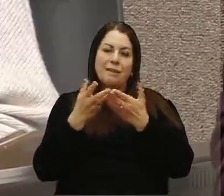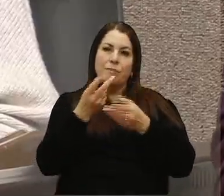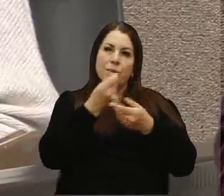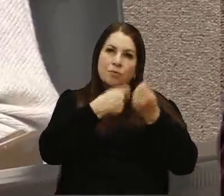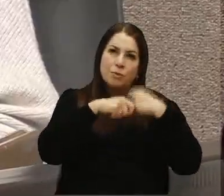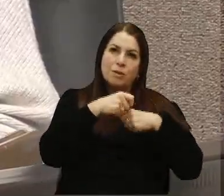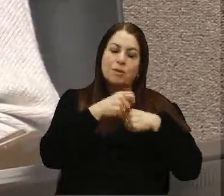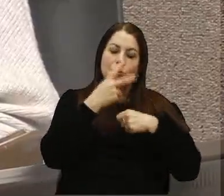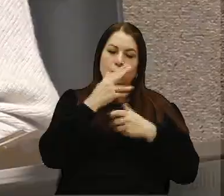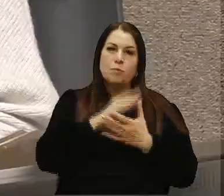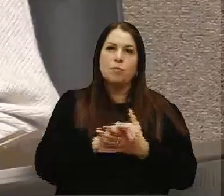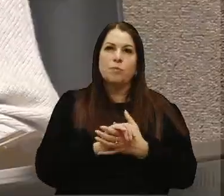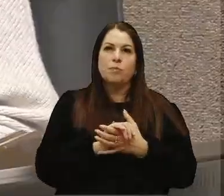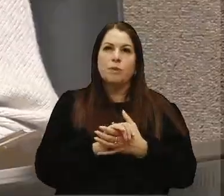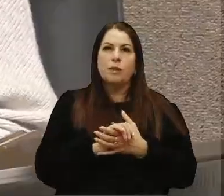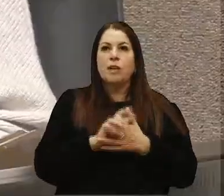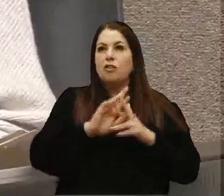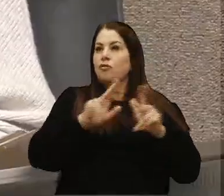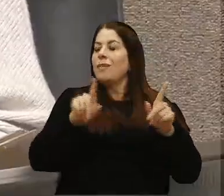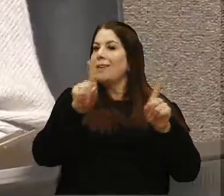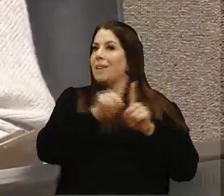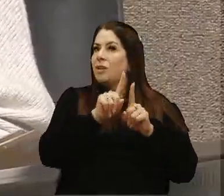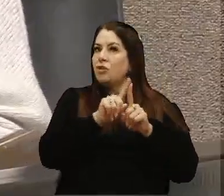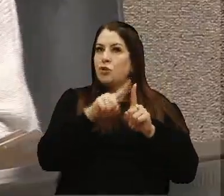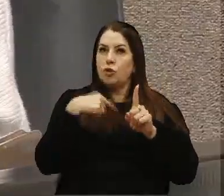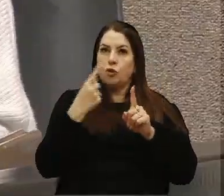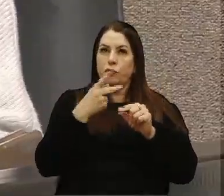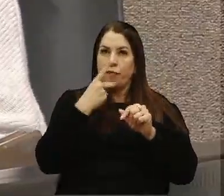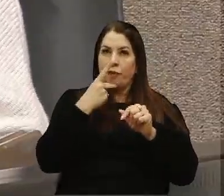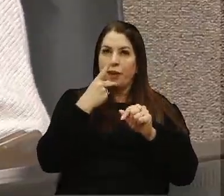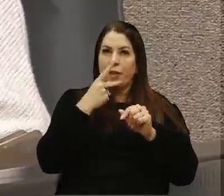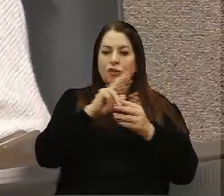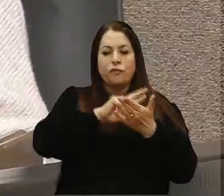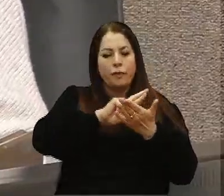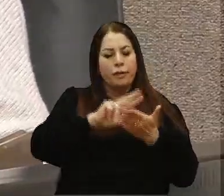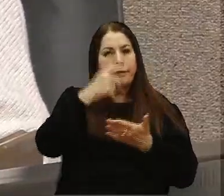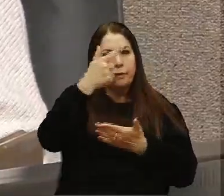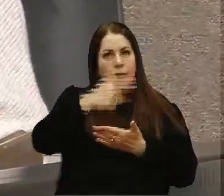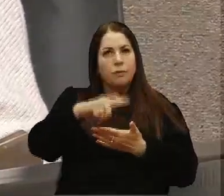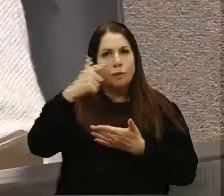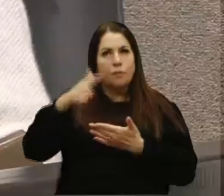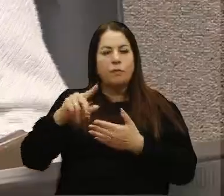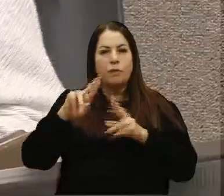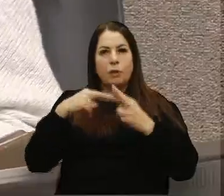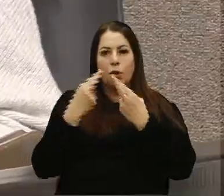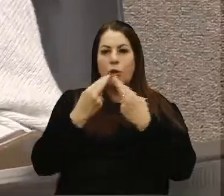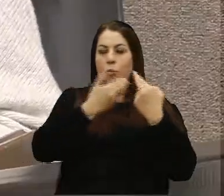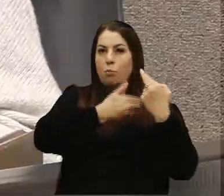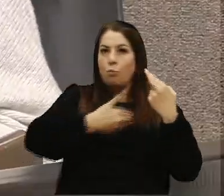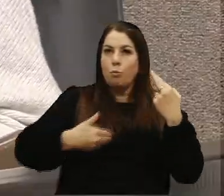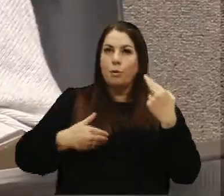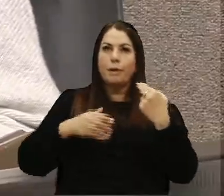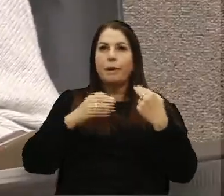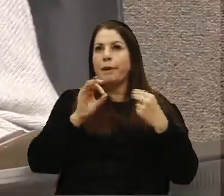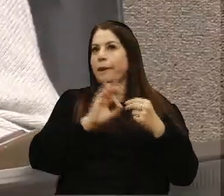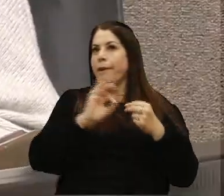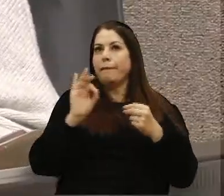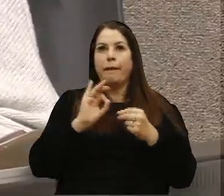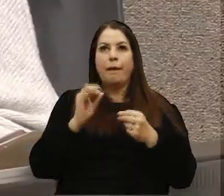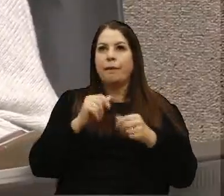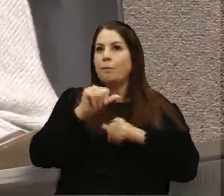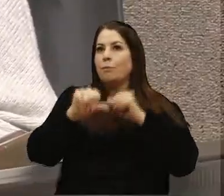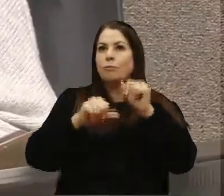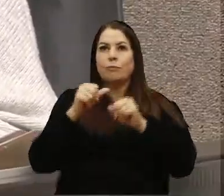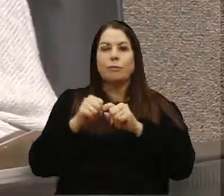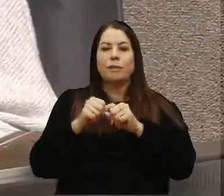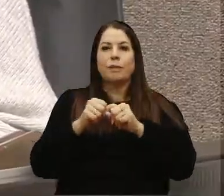administração como tal. Ao contrário, né, de a gente falar diversas vezes, vir uma audiência pública e nada ser